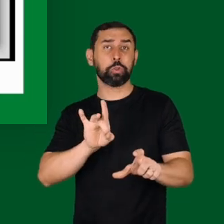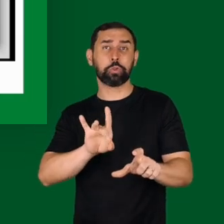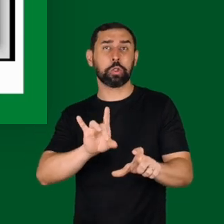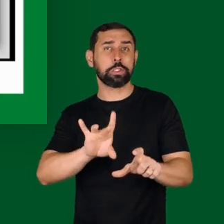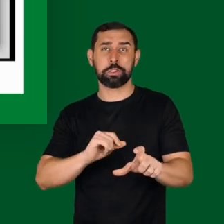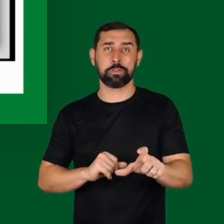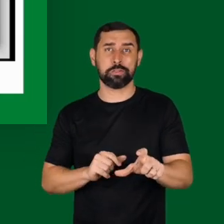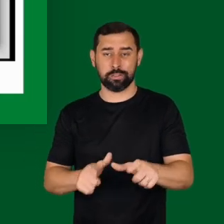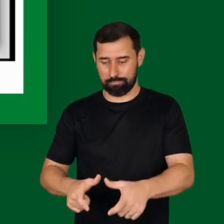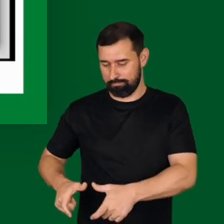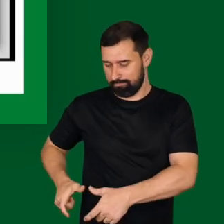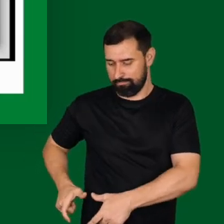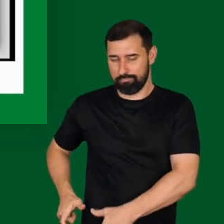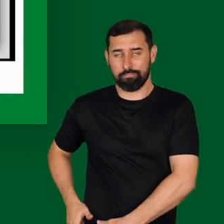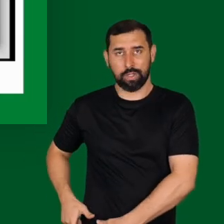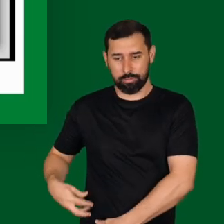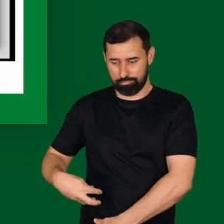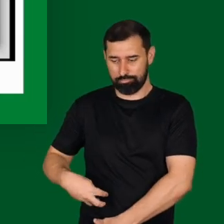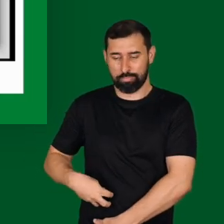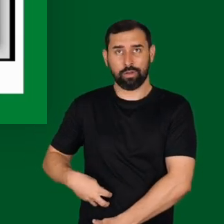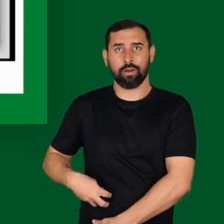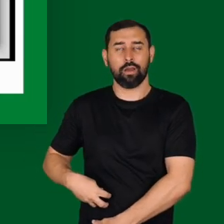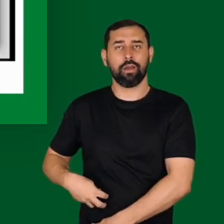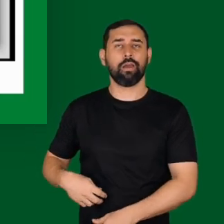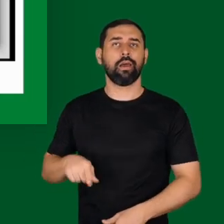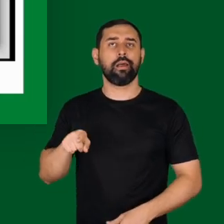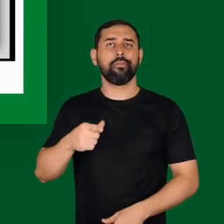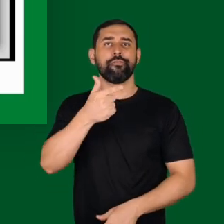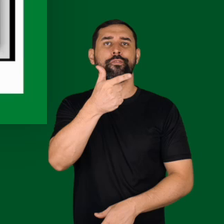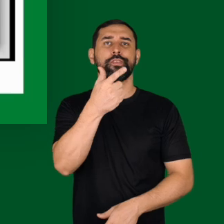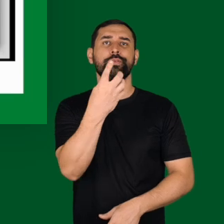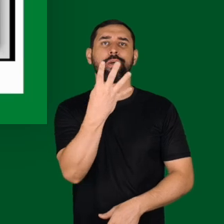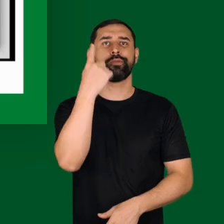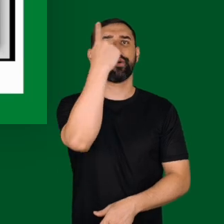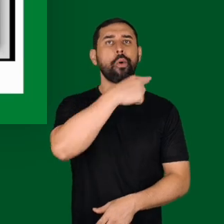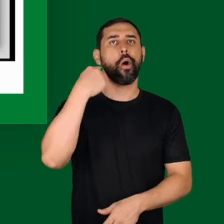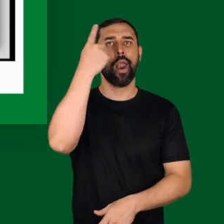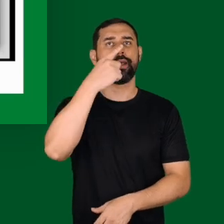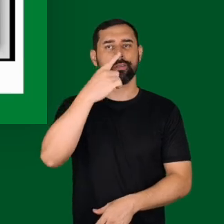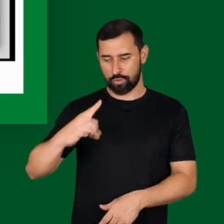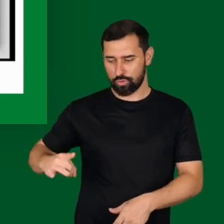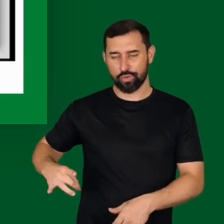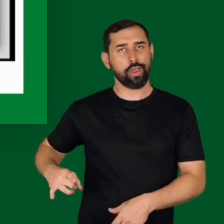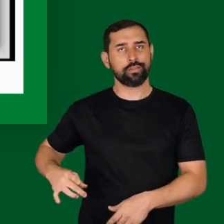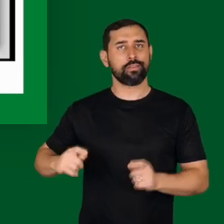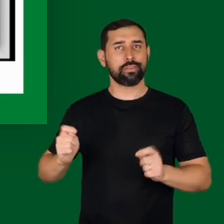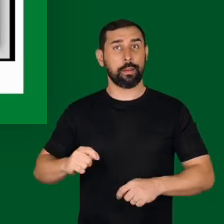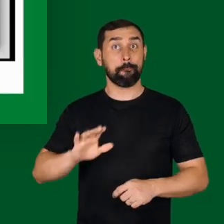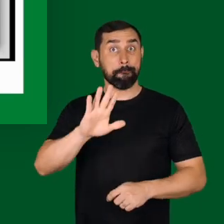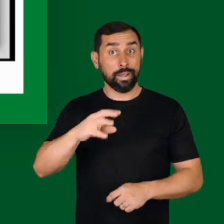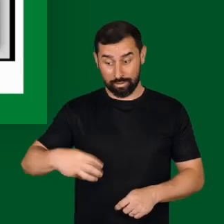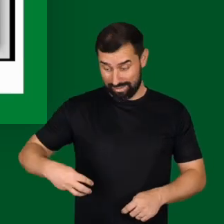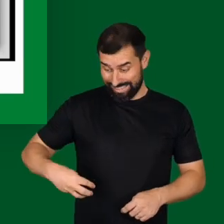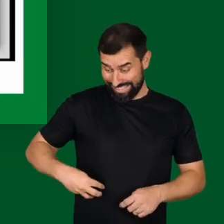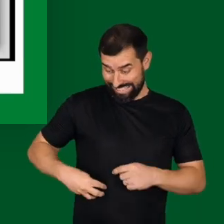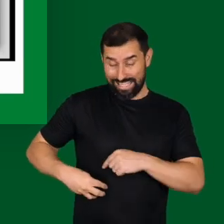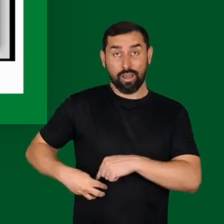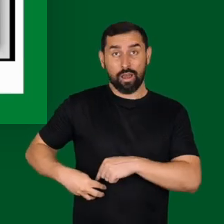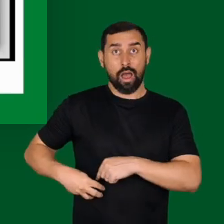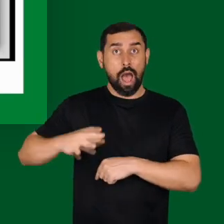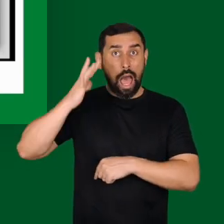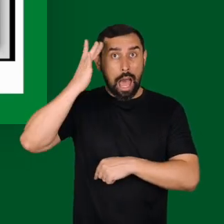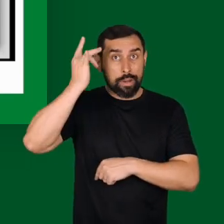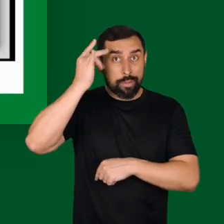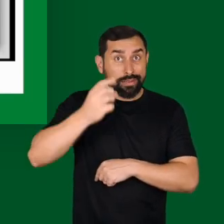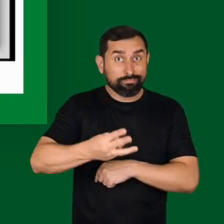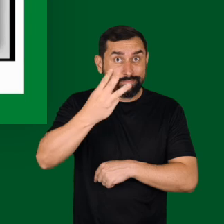Essa infusão, ela é contínua, né, ao longo das 24 horas, e esse catéter que fica na pele, ele precisa ser trocado